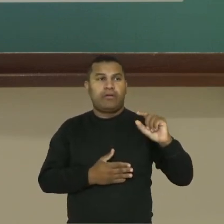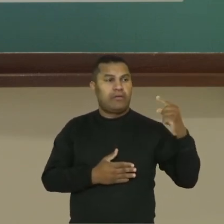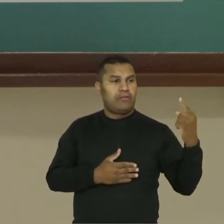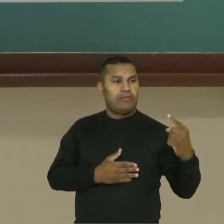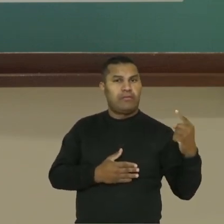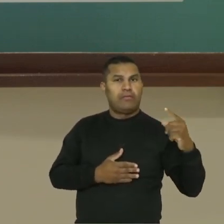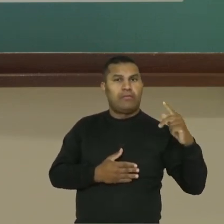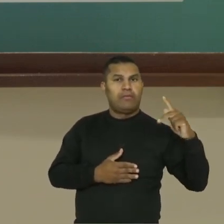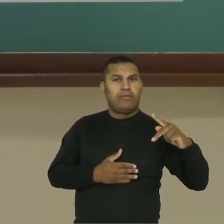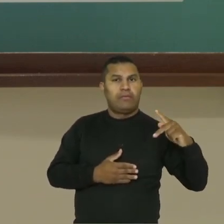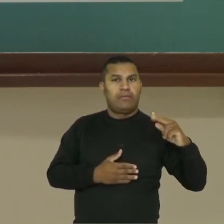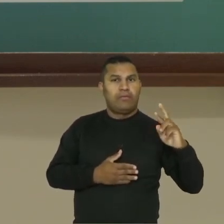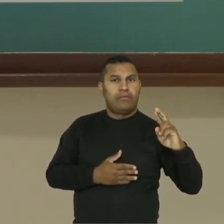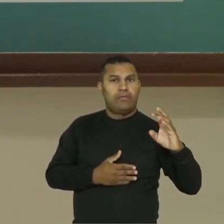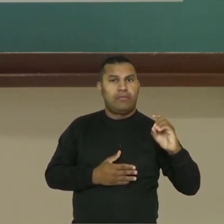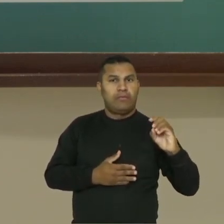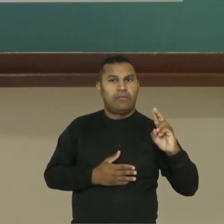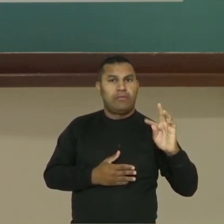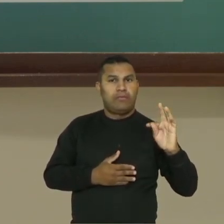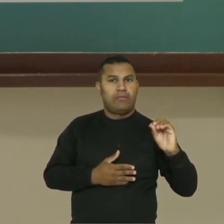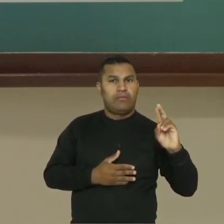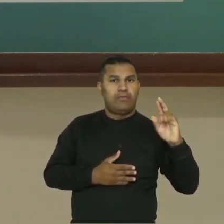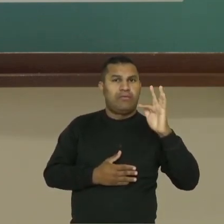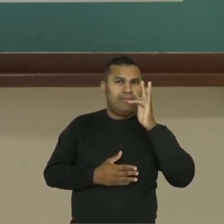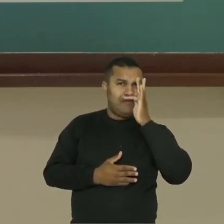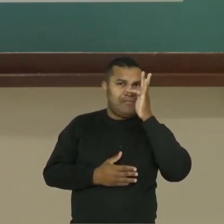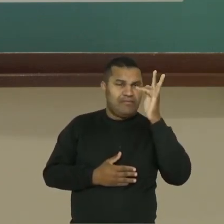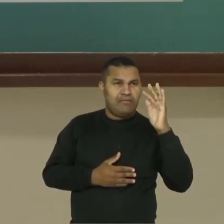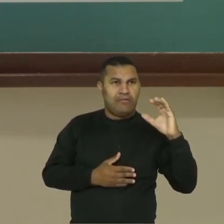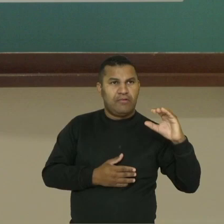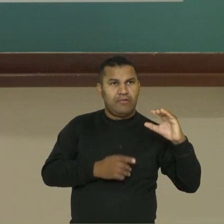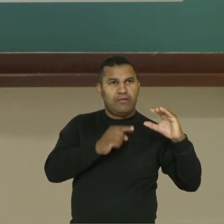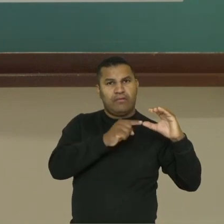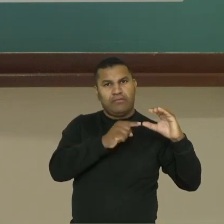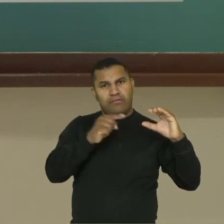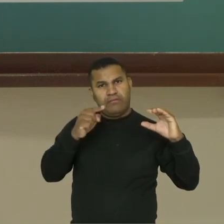consumidor primário, mais de um organismo se alimentando daquele mesmo